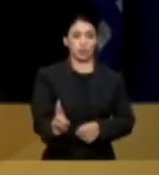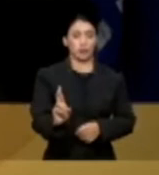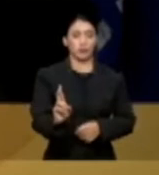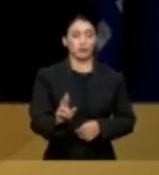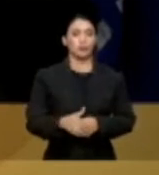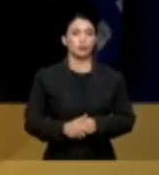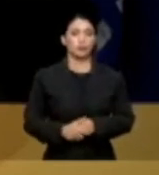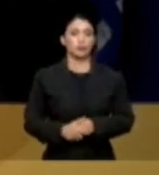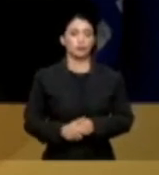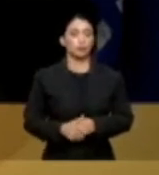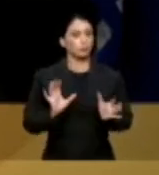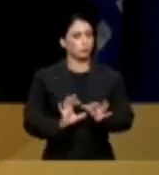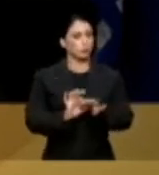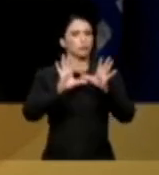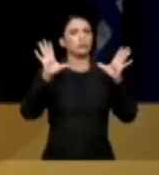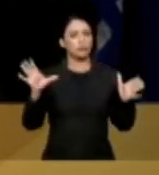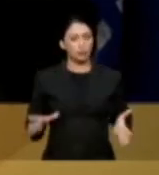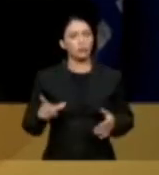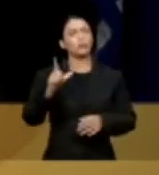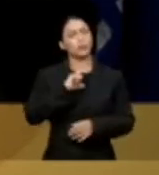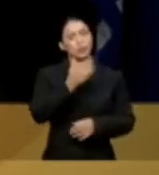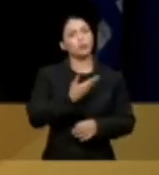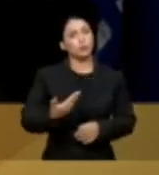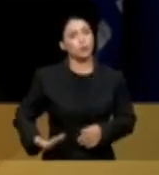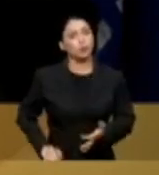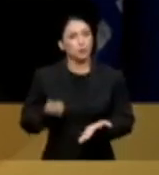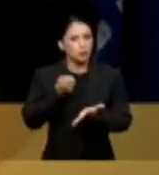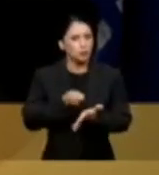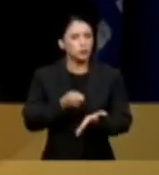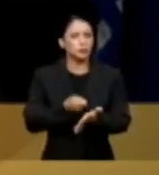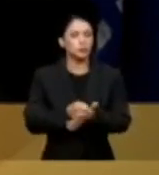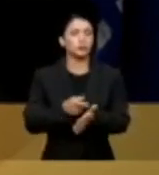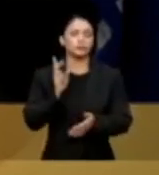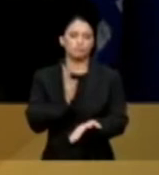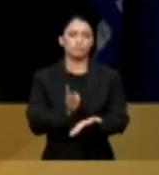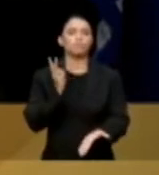religiosa. A laicidade, pois, impõe ao Estado o dever de manter